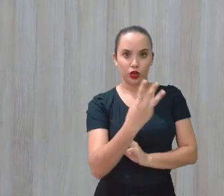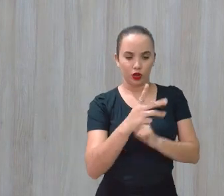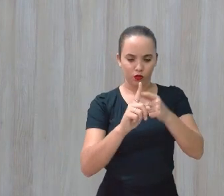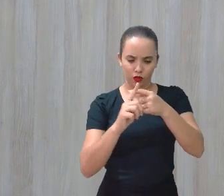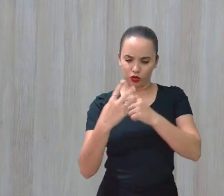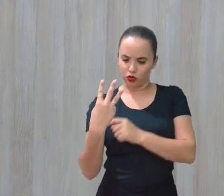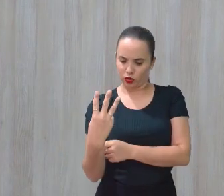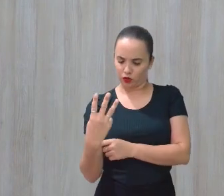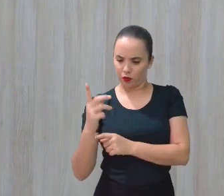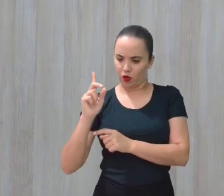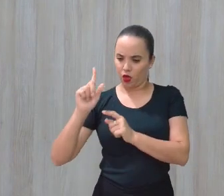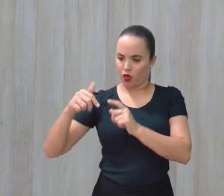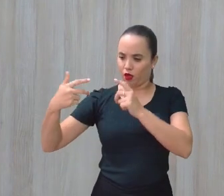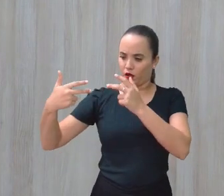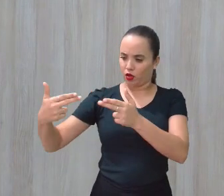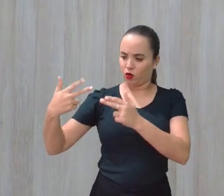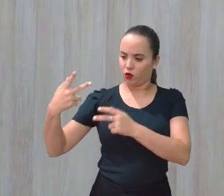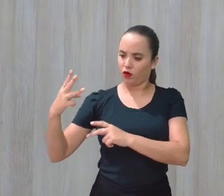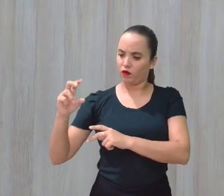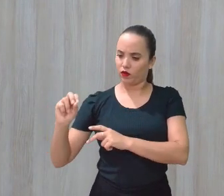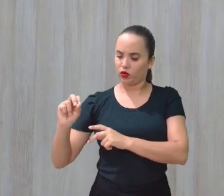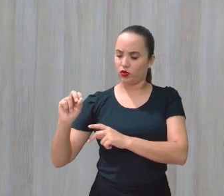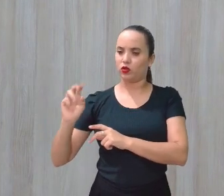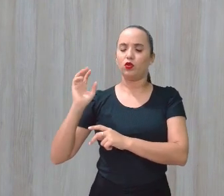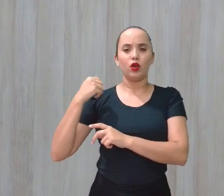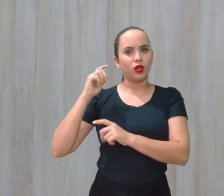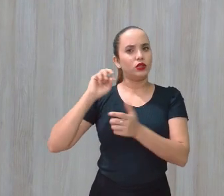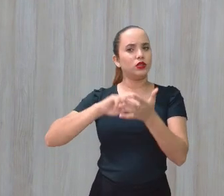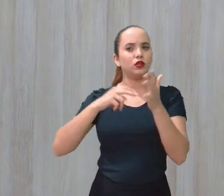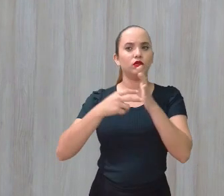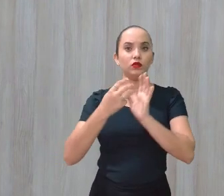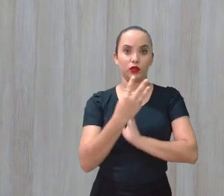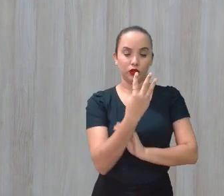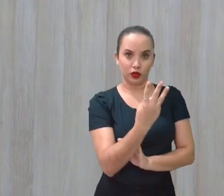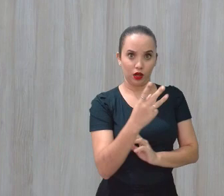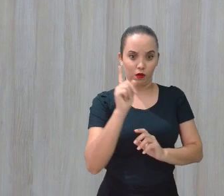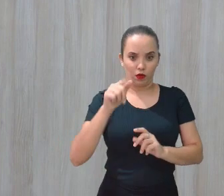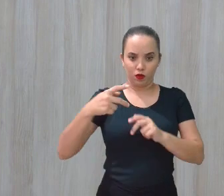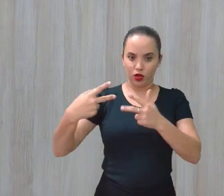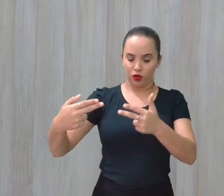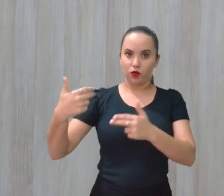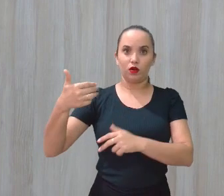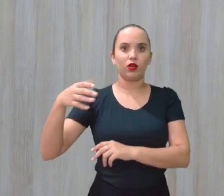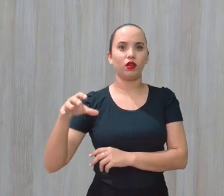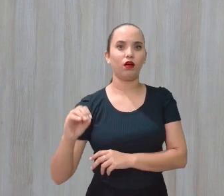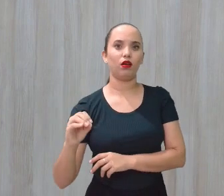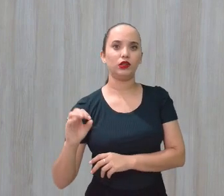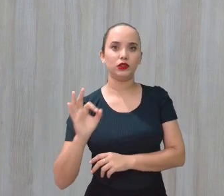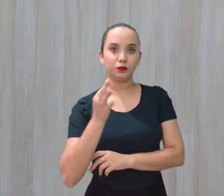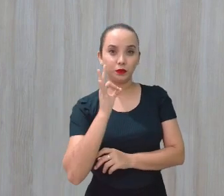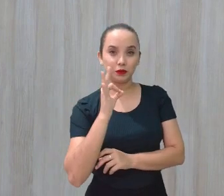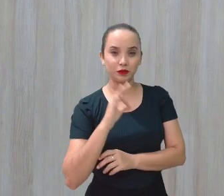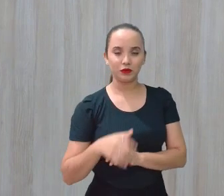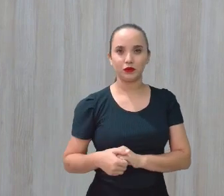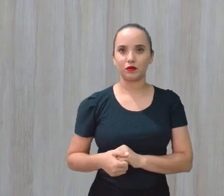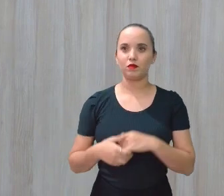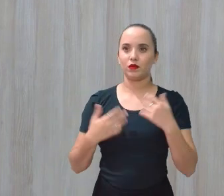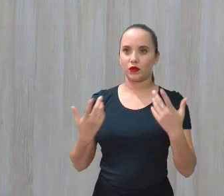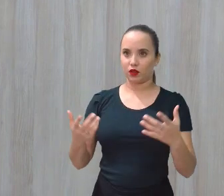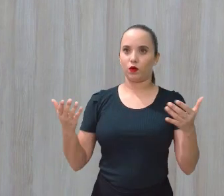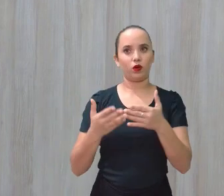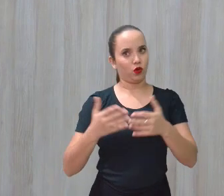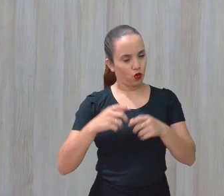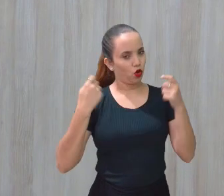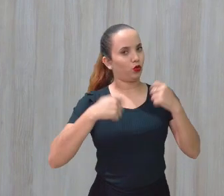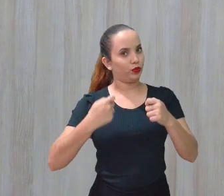10. Então, já resolvi uma parte do sistema, tá certo? Lembrando que eu preciso descobrir agora a outra letra, que no